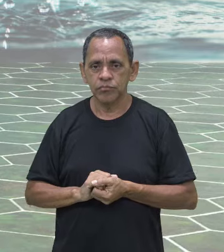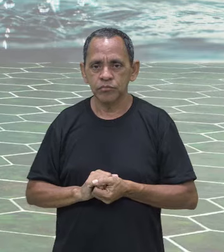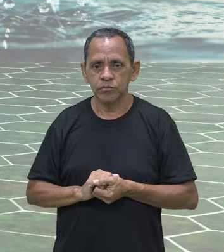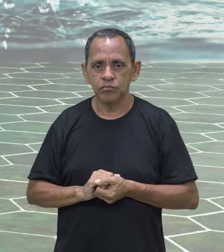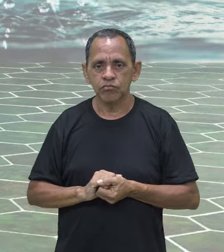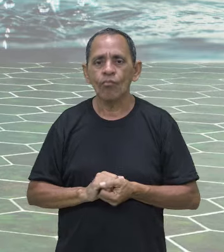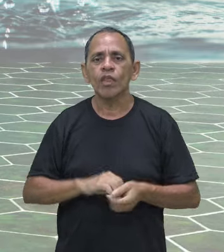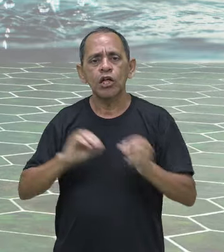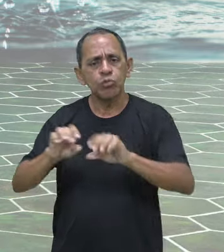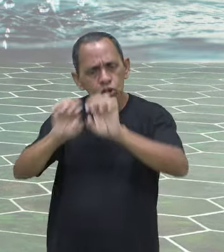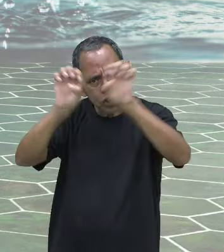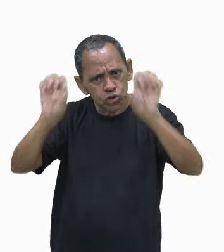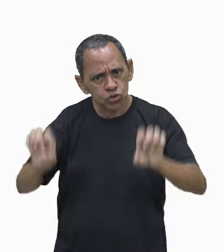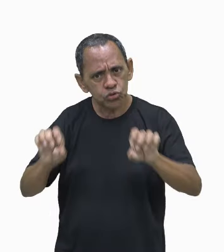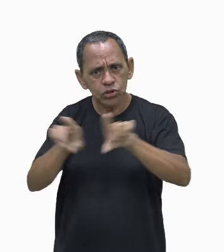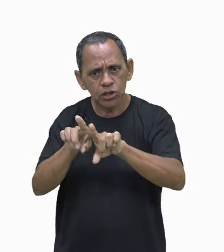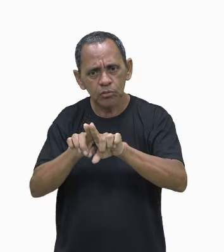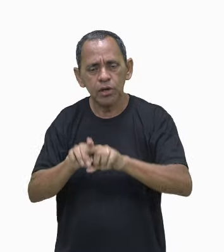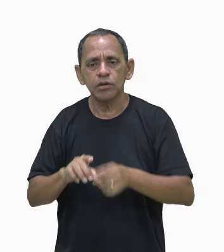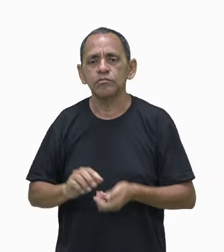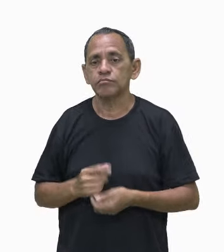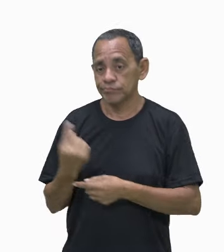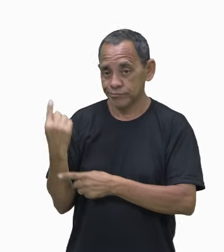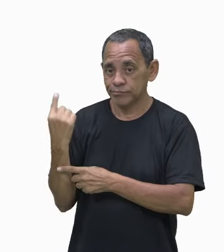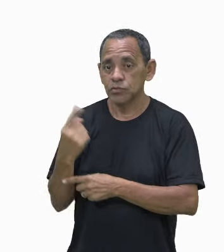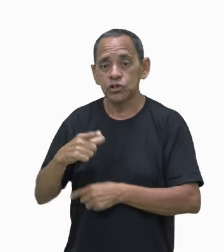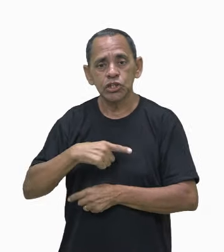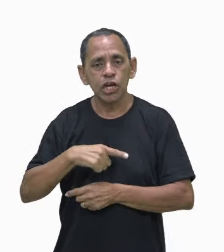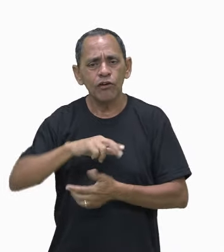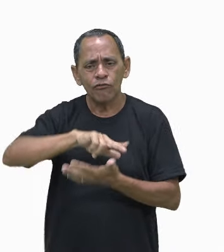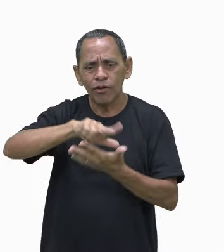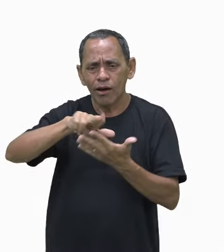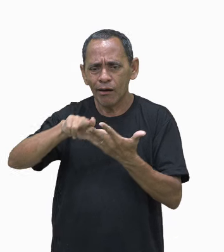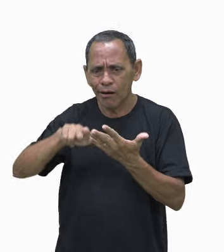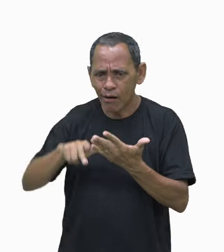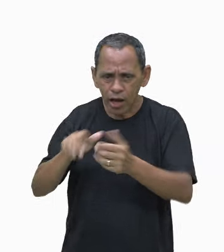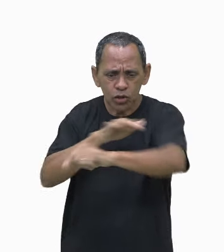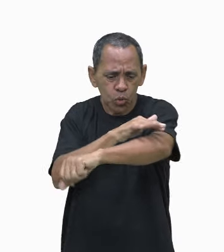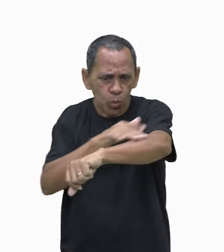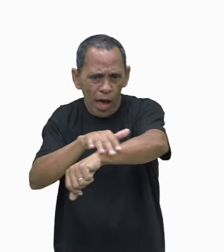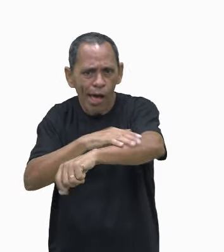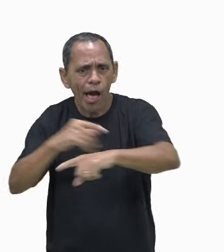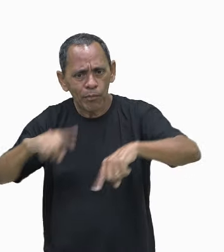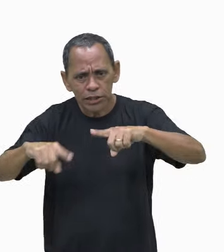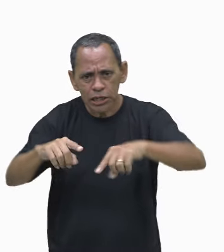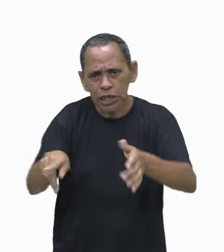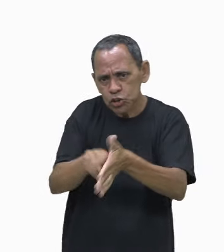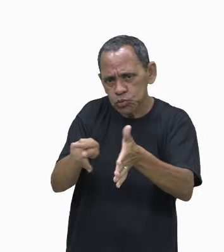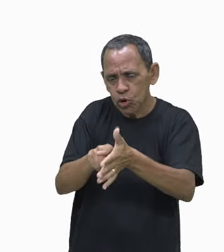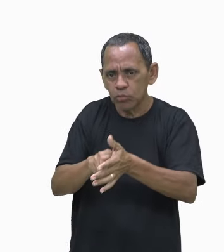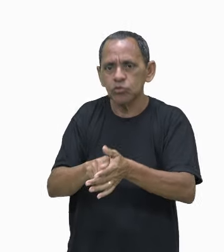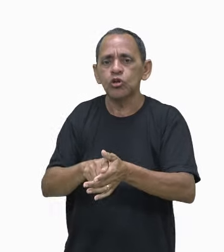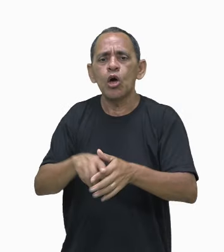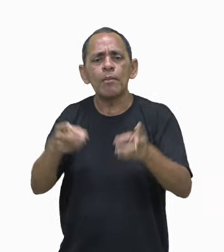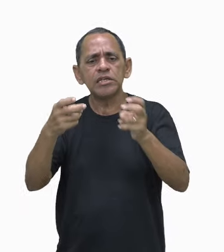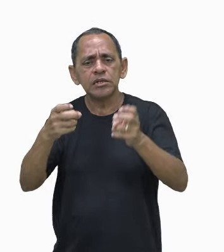nós temos vários tecidos do corpo, vejam. Olha só, nós temos que lá no estômago, nós